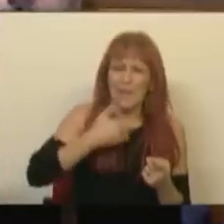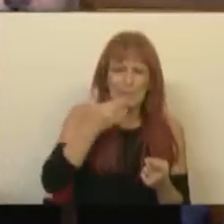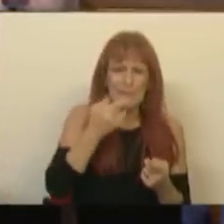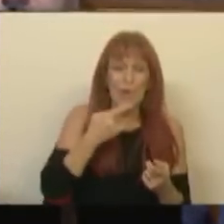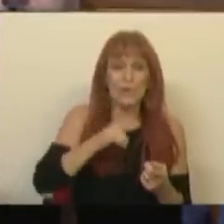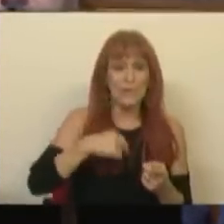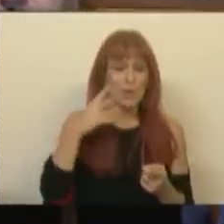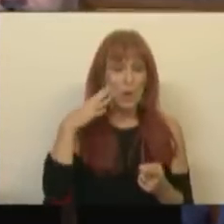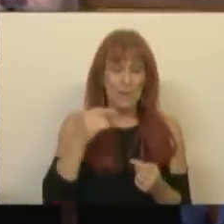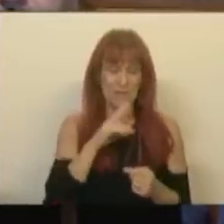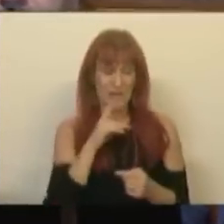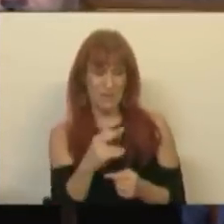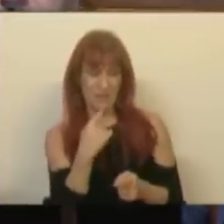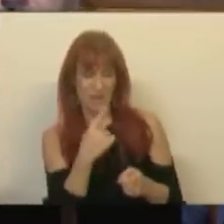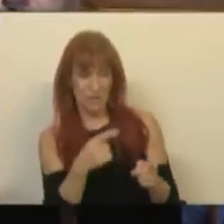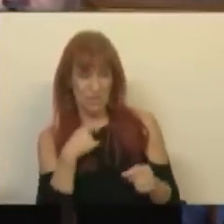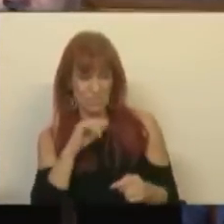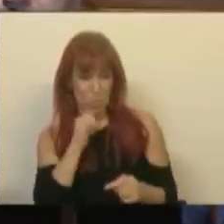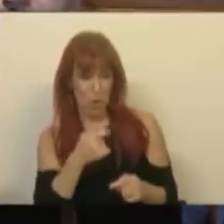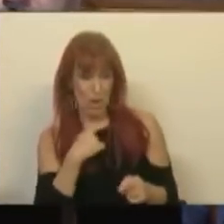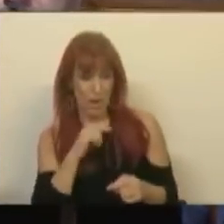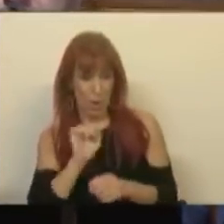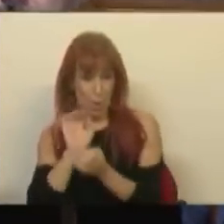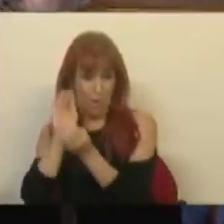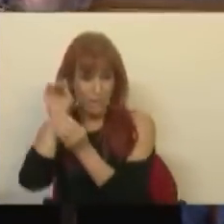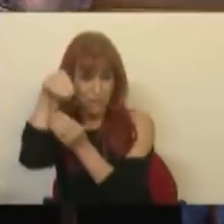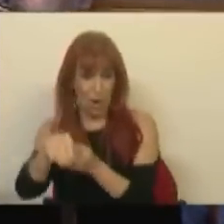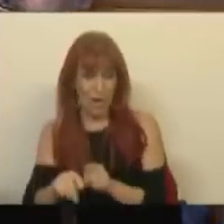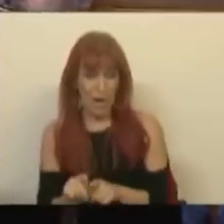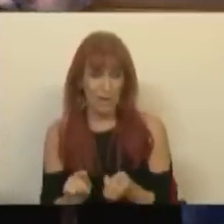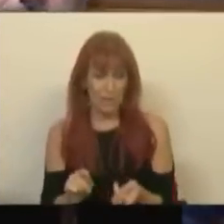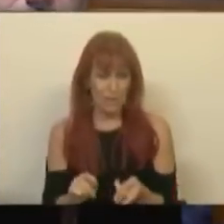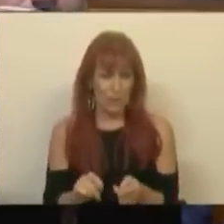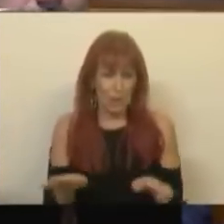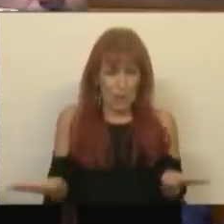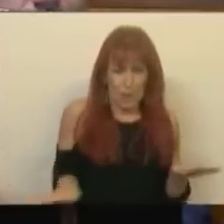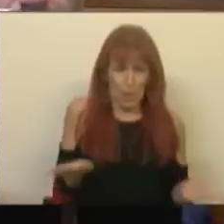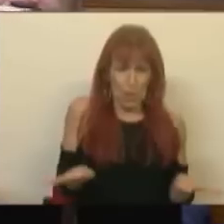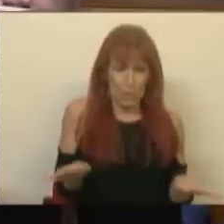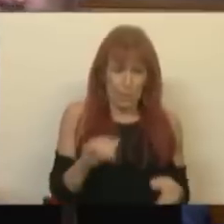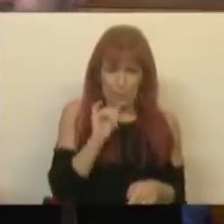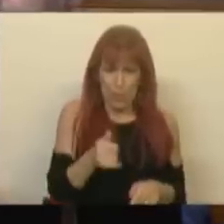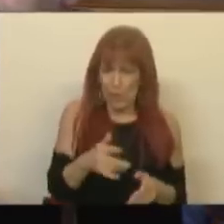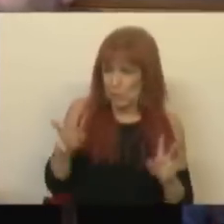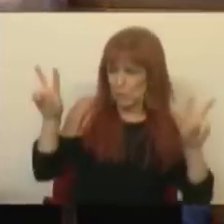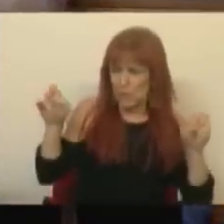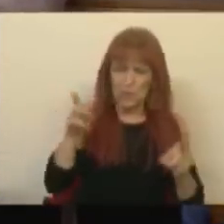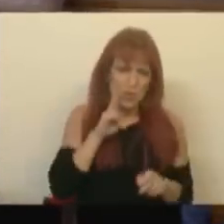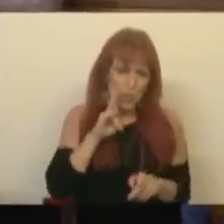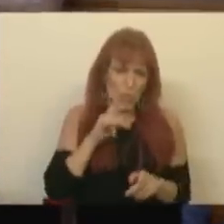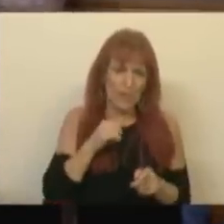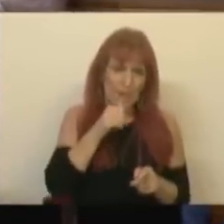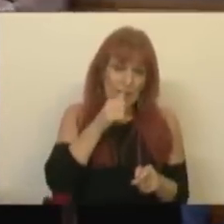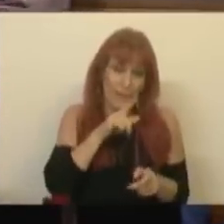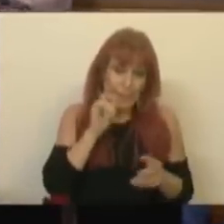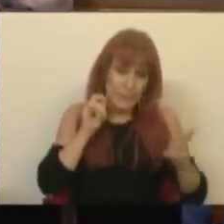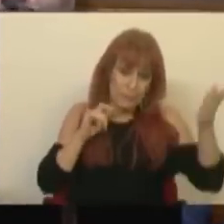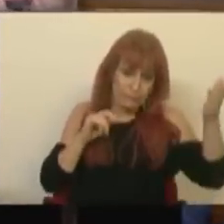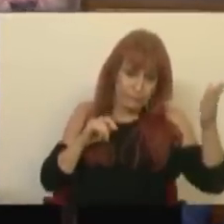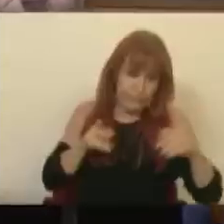absurdo normalmente depois reagem a dizer que morreu uma foca a um pinguim peço desculpas